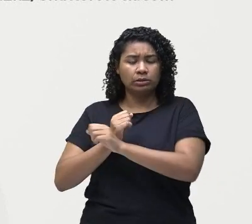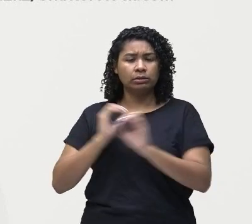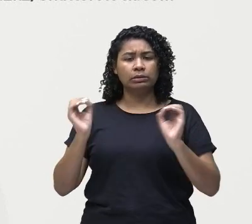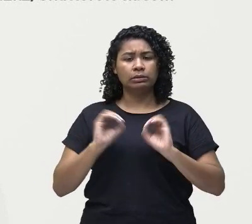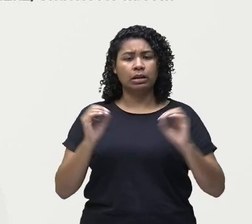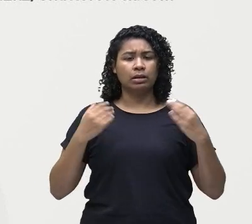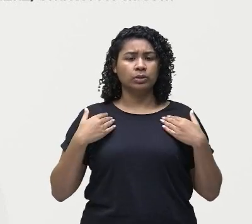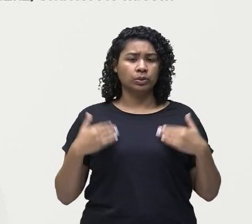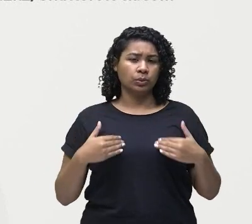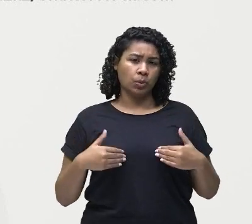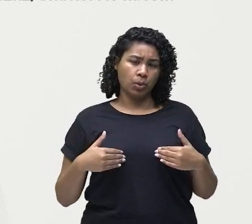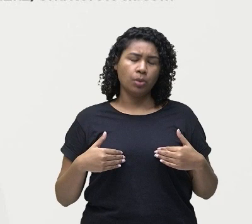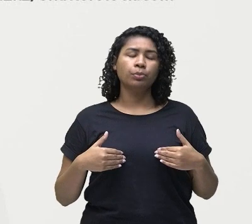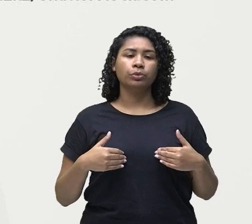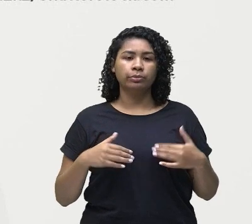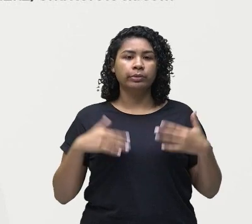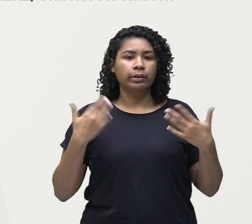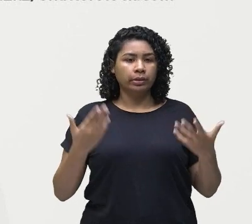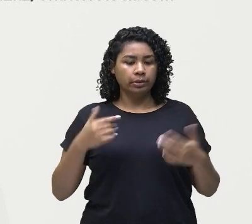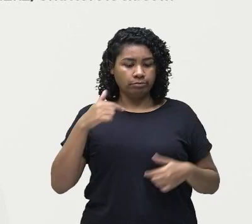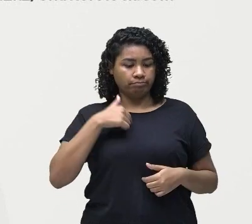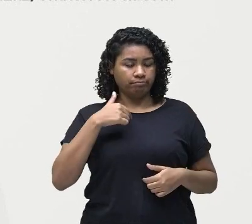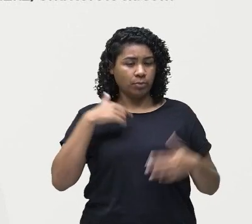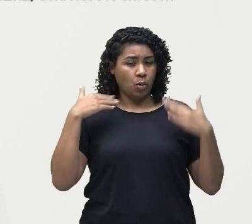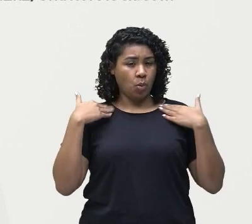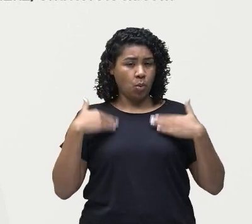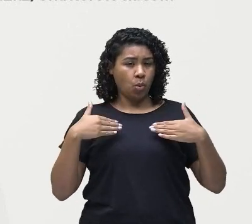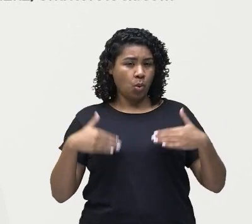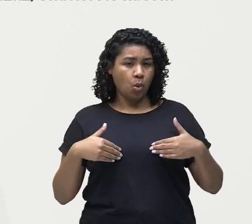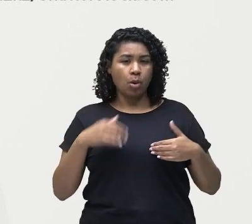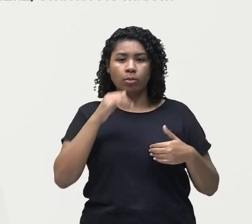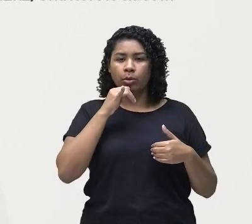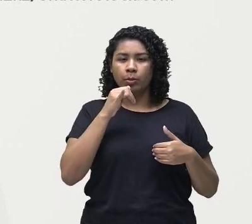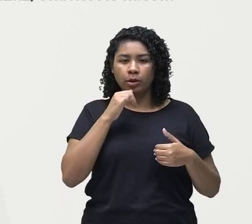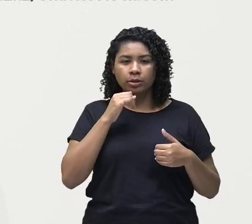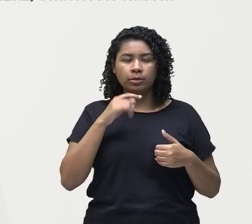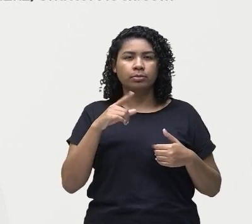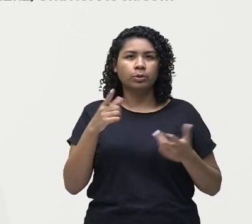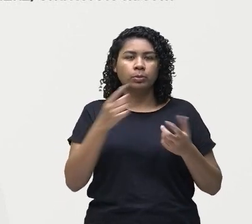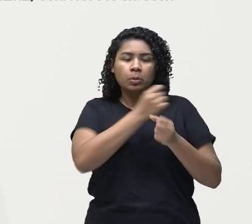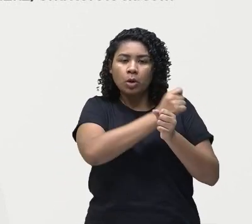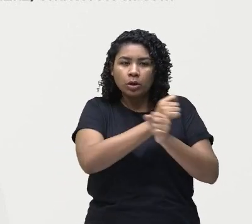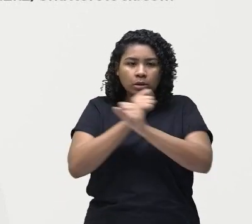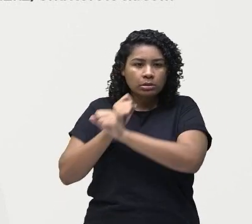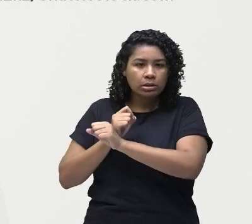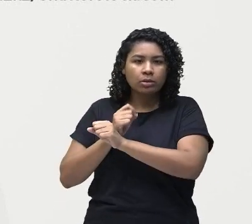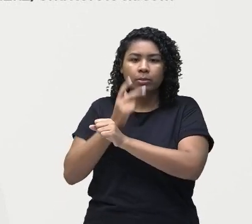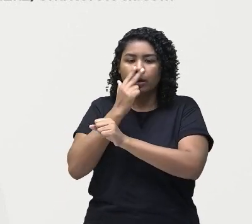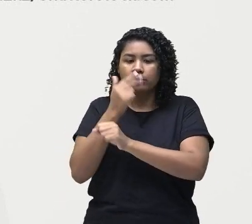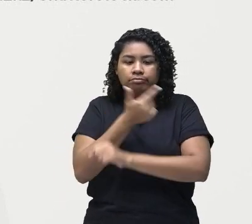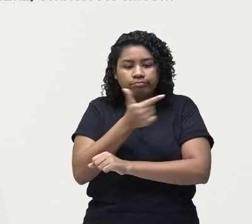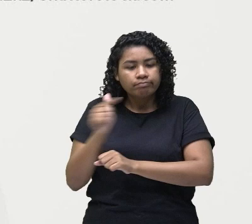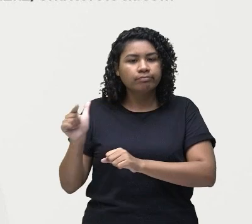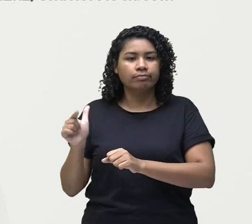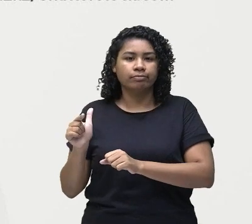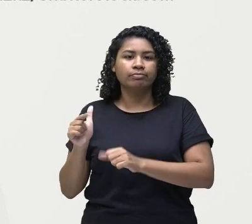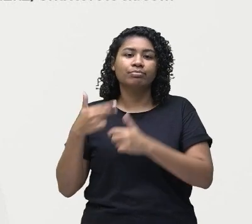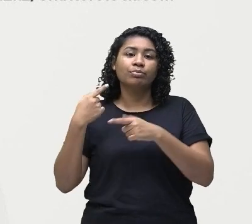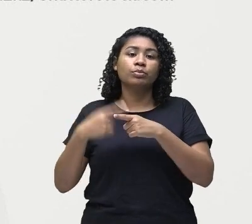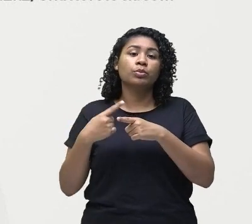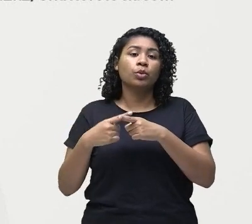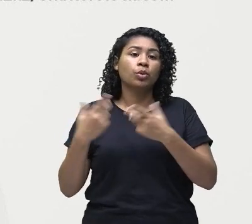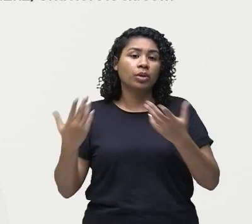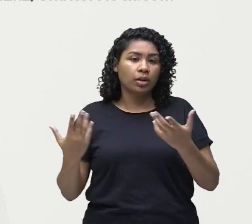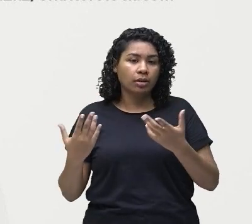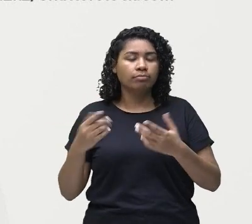Ou seja, o seu exército de defesa é como se os seus soldadinhos de defesa fossem mortos. Por quê? Porque